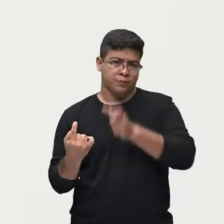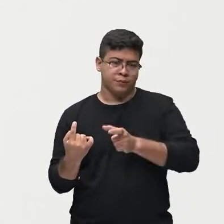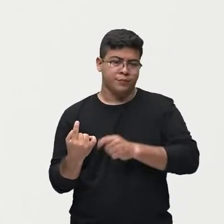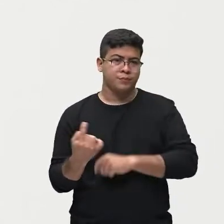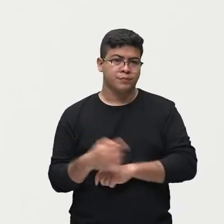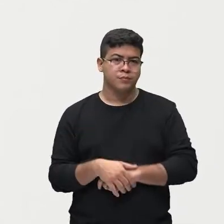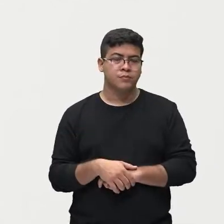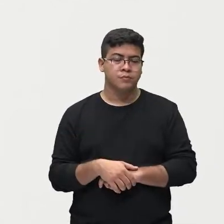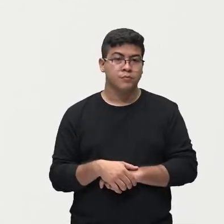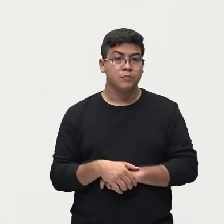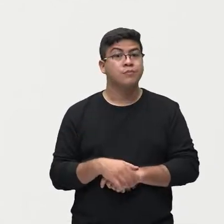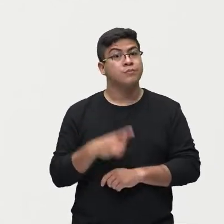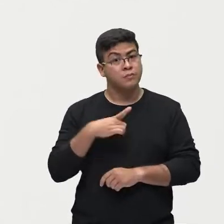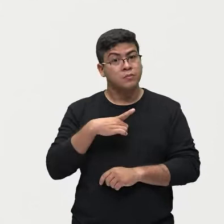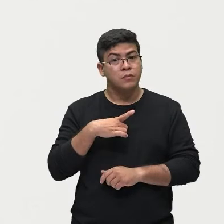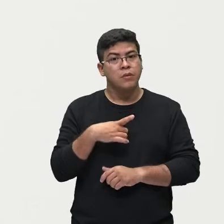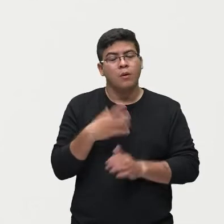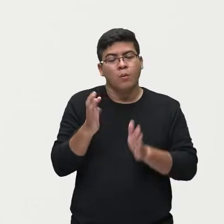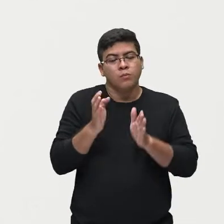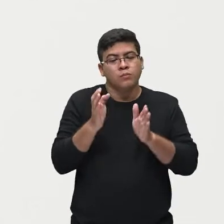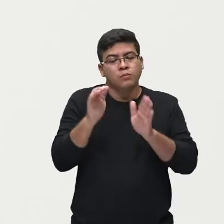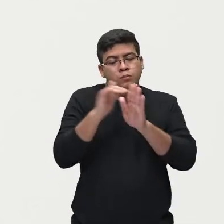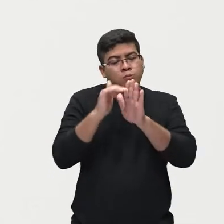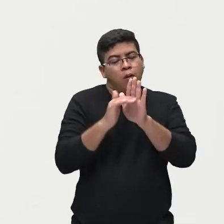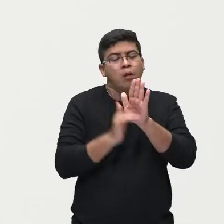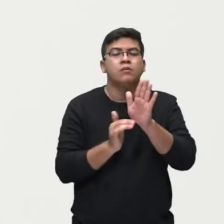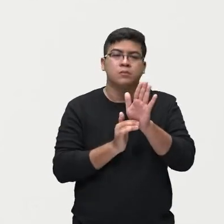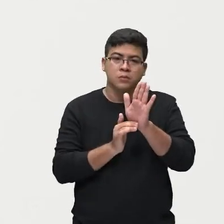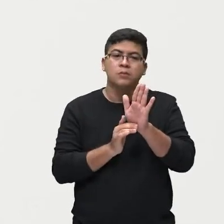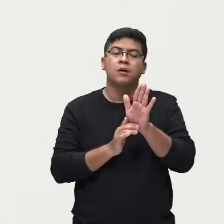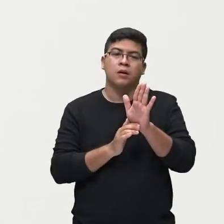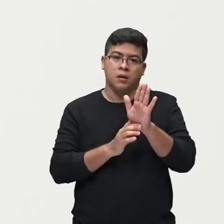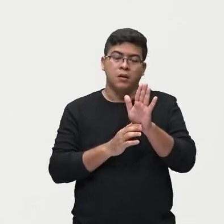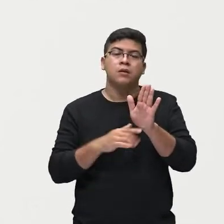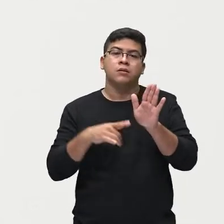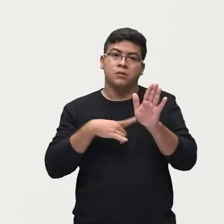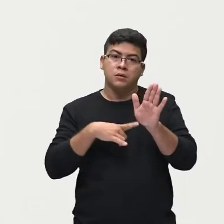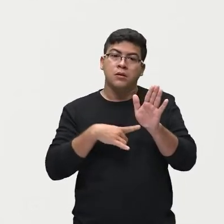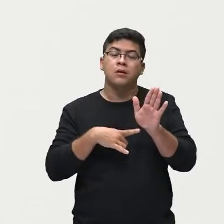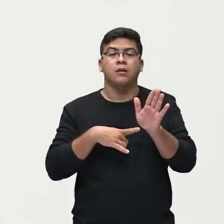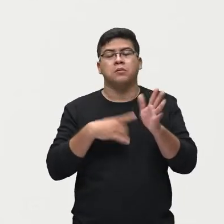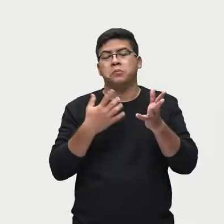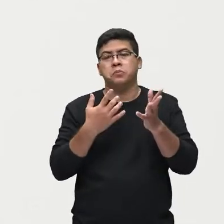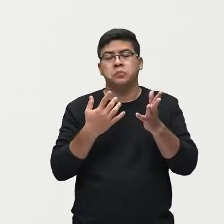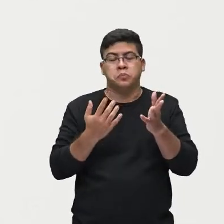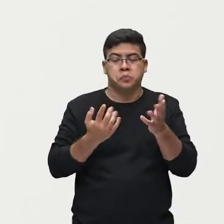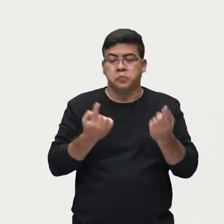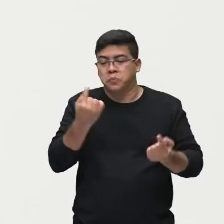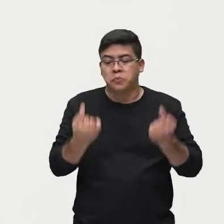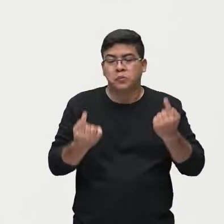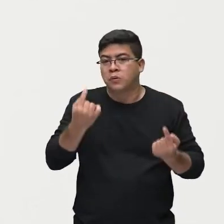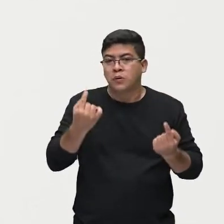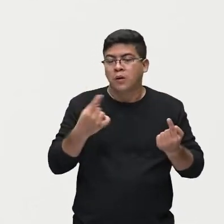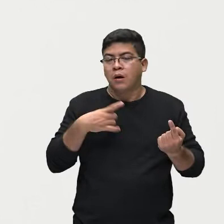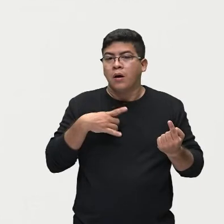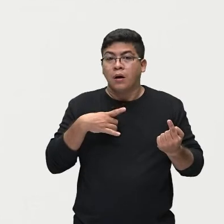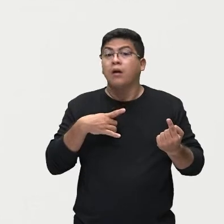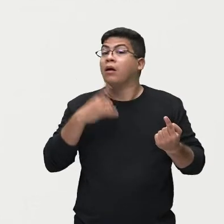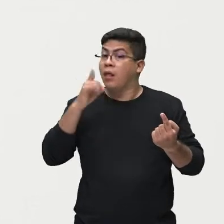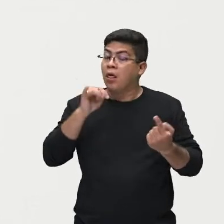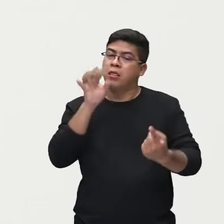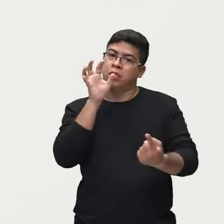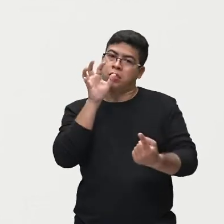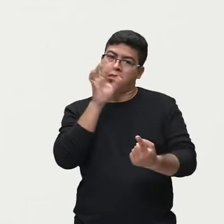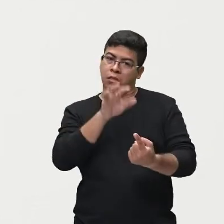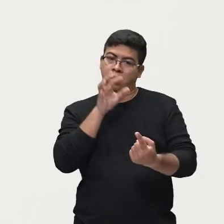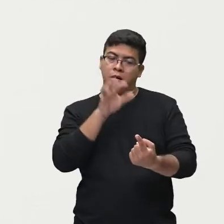padrões, né, que influenciam, que estão em um grupo ou indivíduo, é também o terreno